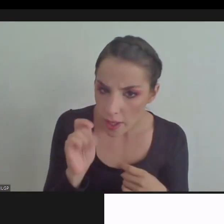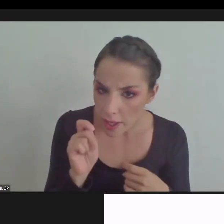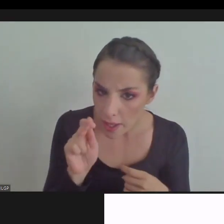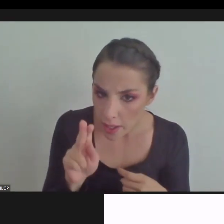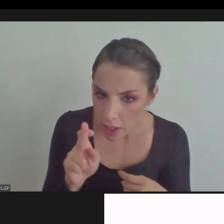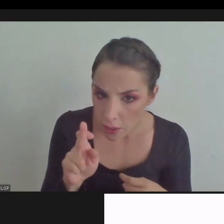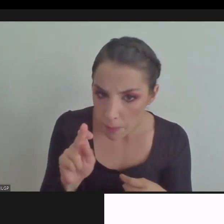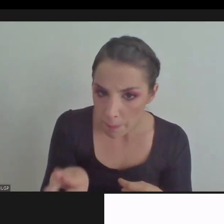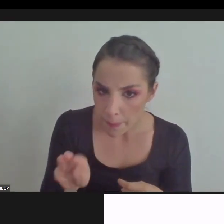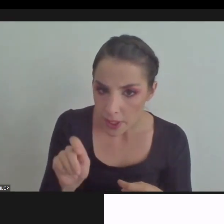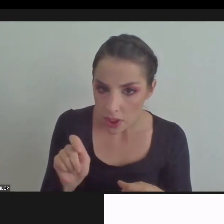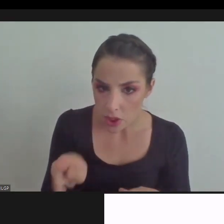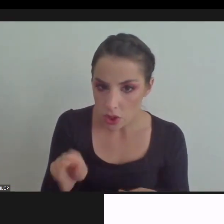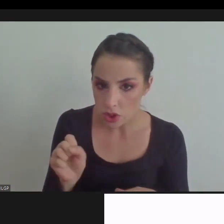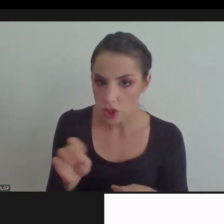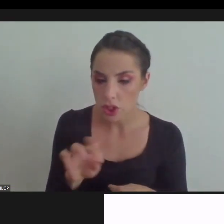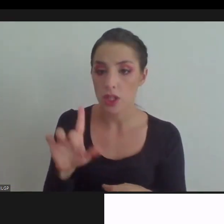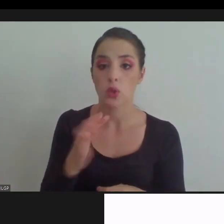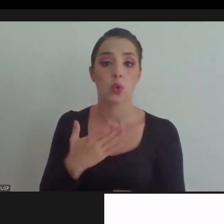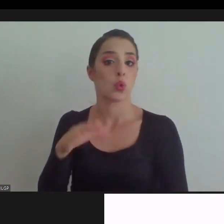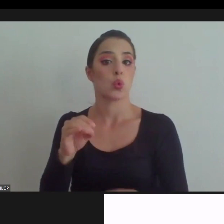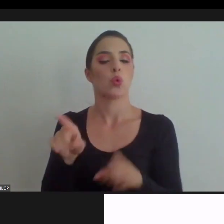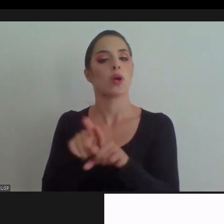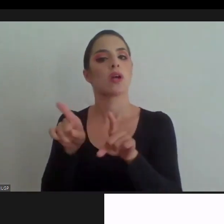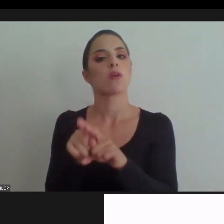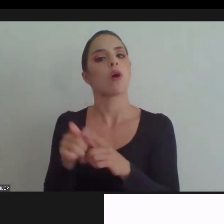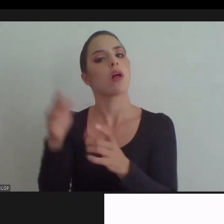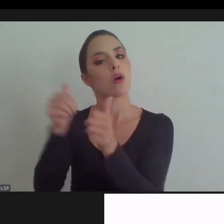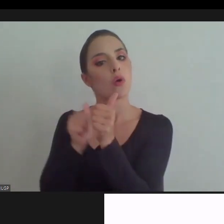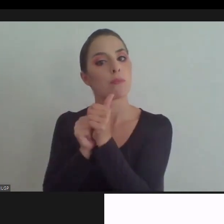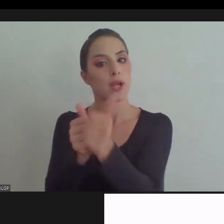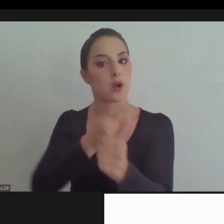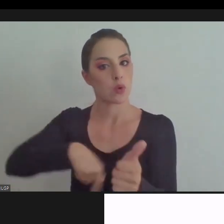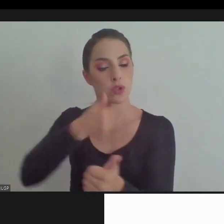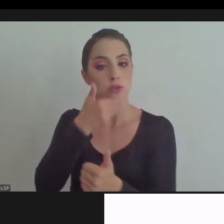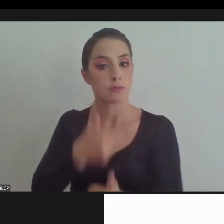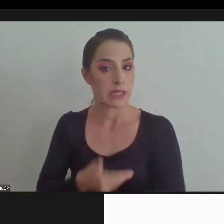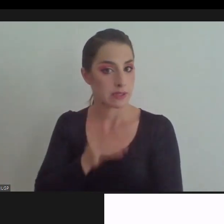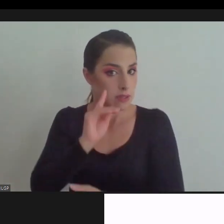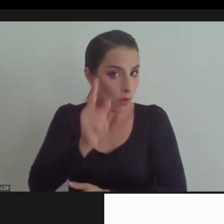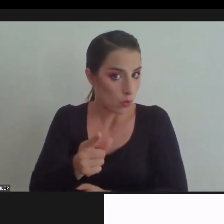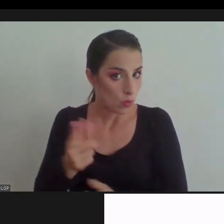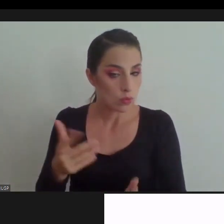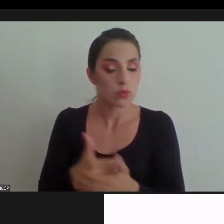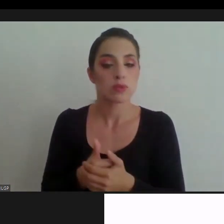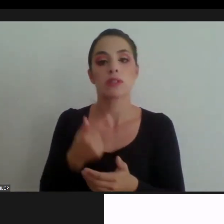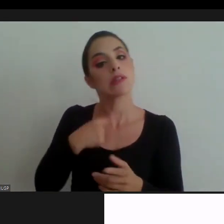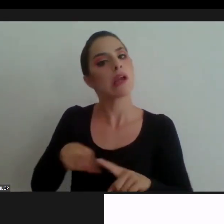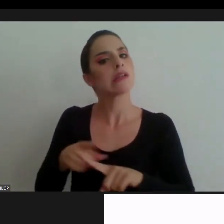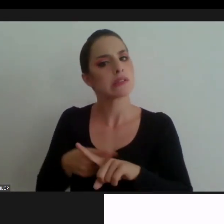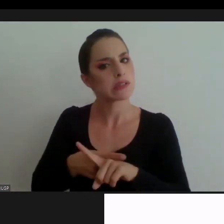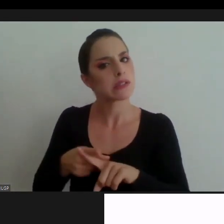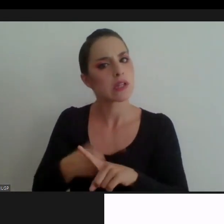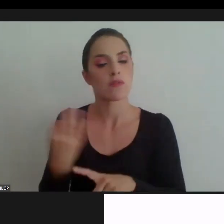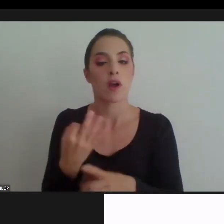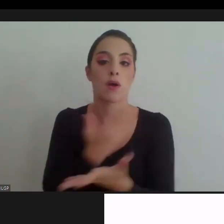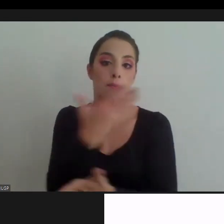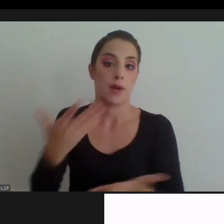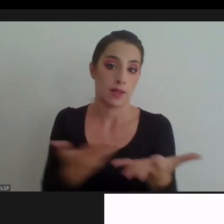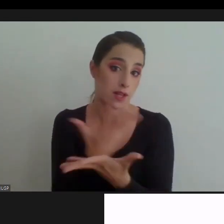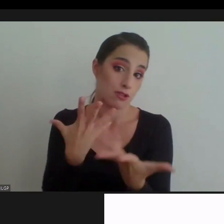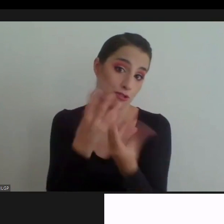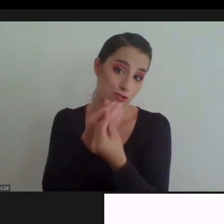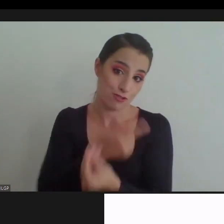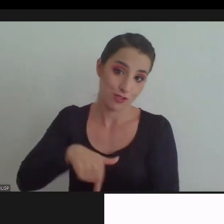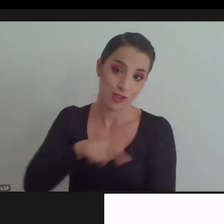experiência no âmbito da inovação digital, a Secretaria Virtual de Quicico, e era interessante poder partilhar connosco